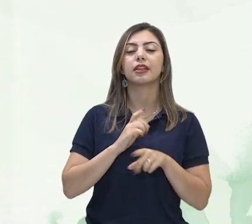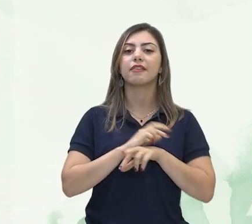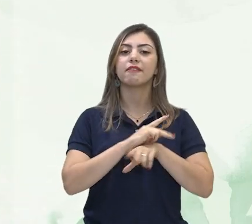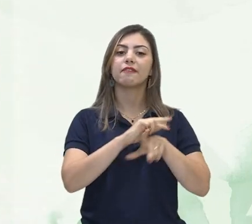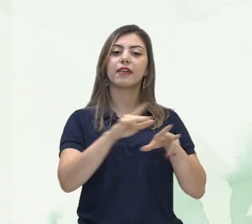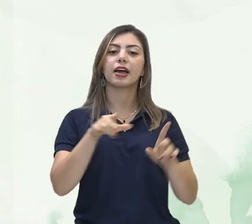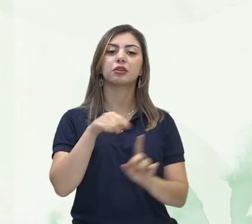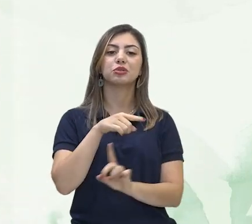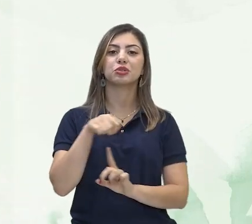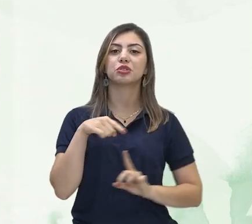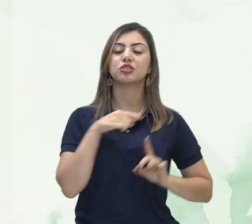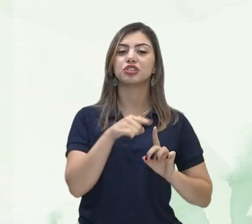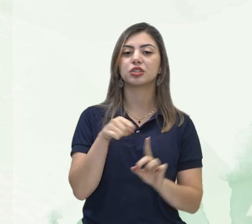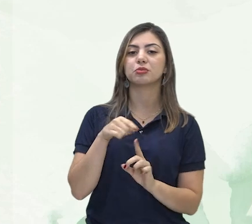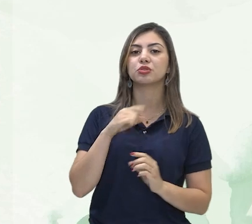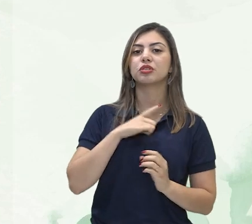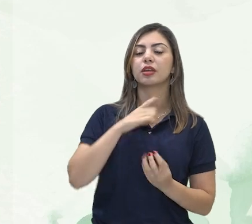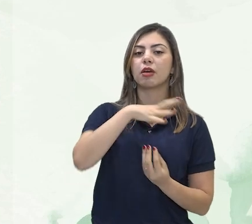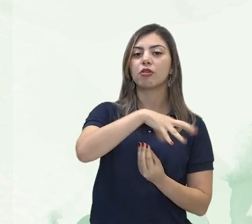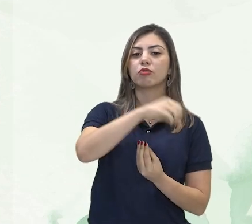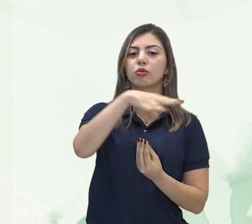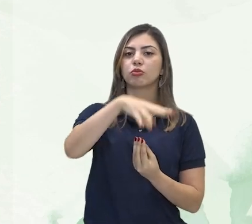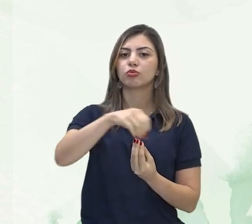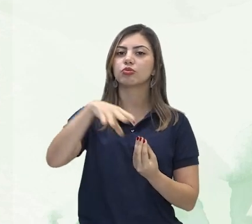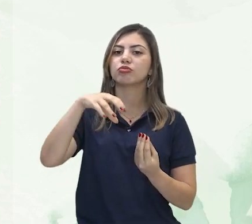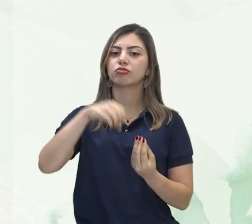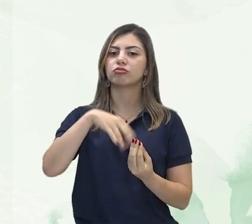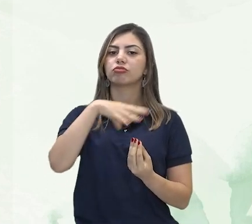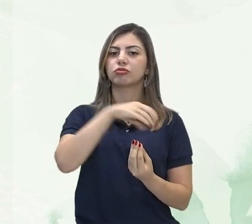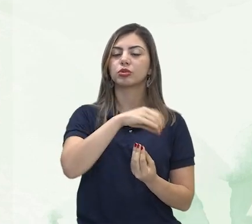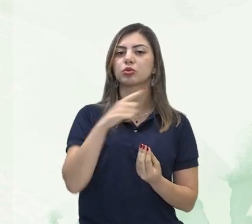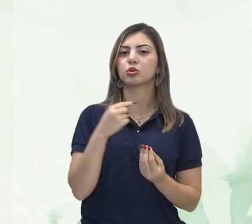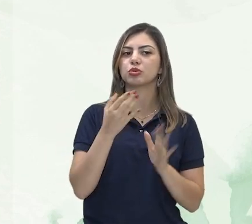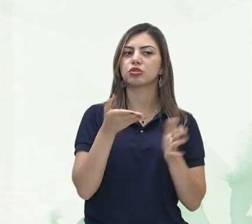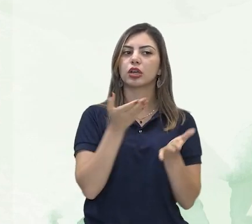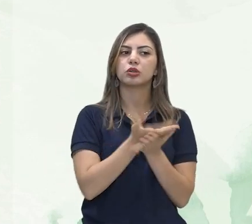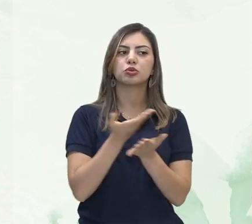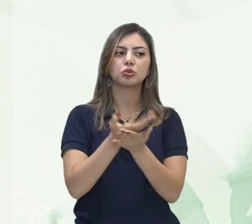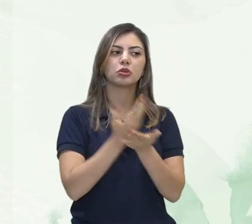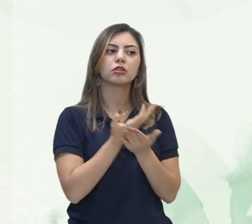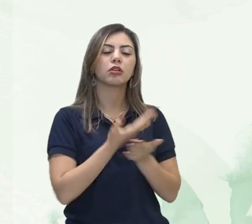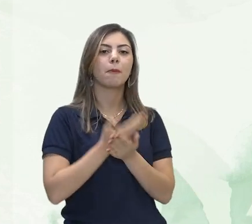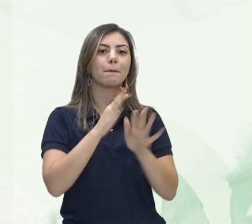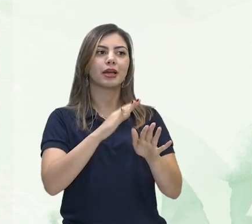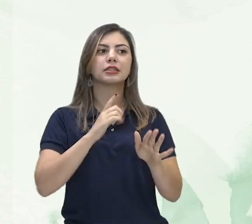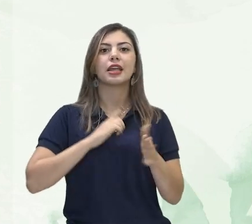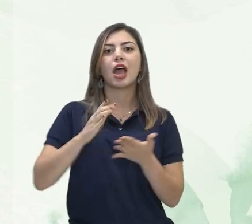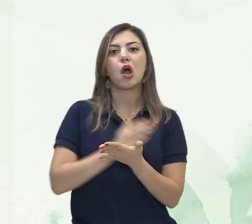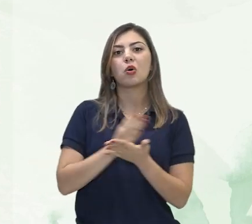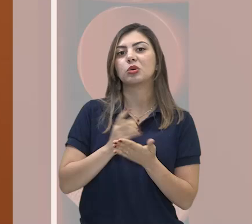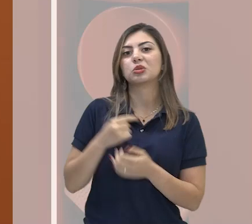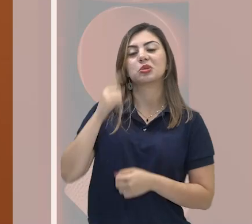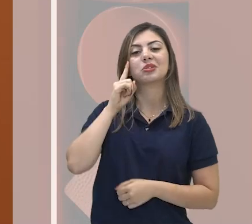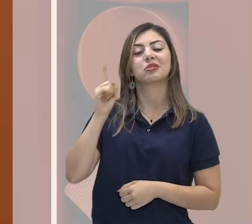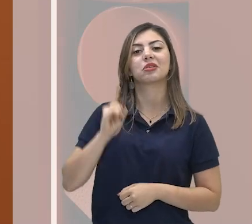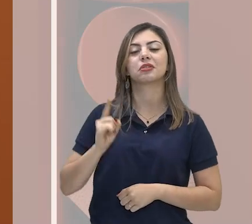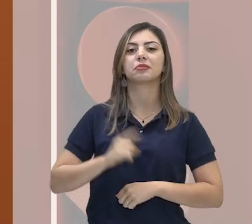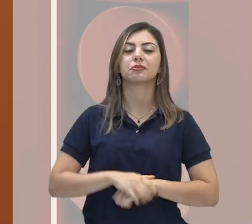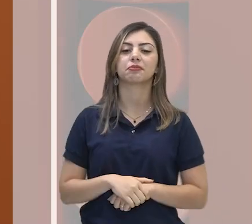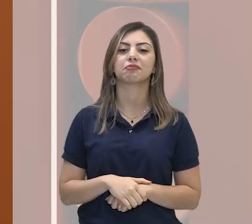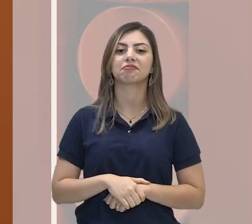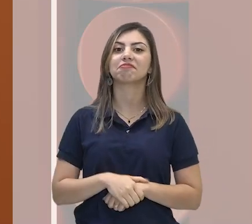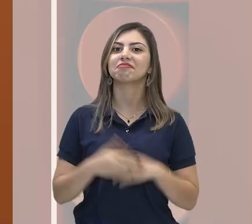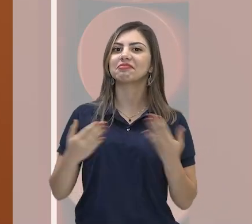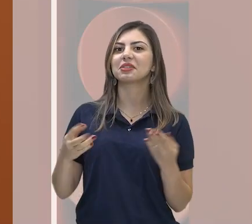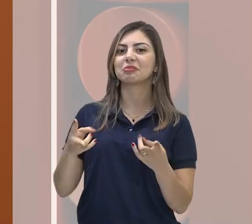na nossa região, aqueles que já foram estudados e aqueles que ainda precisam ser conhecidos. Então a gente